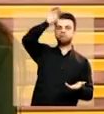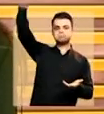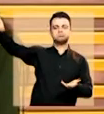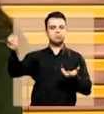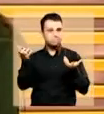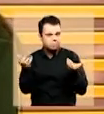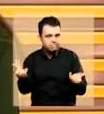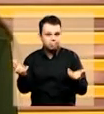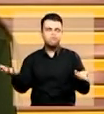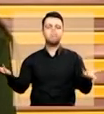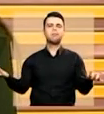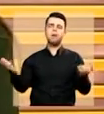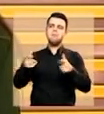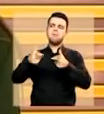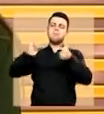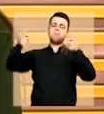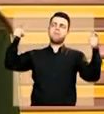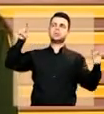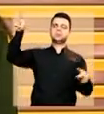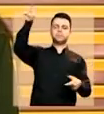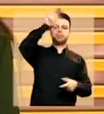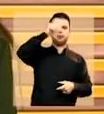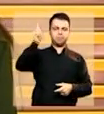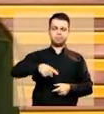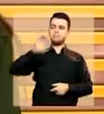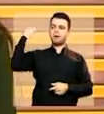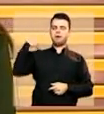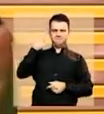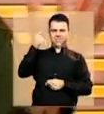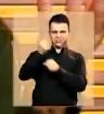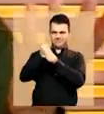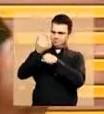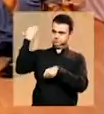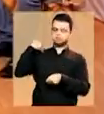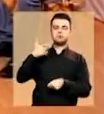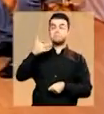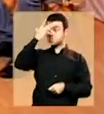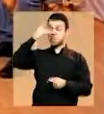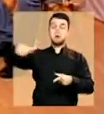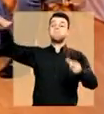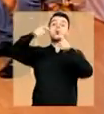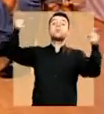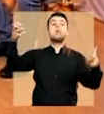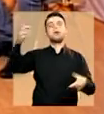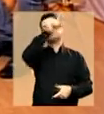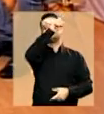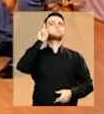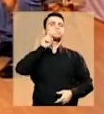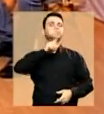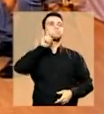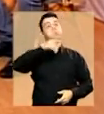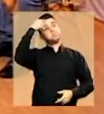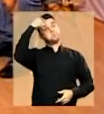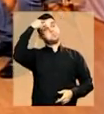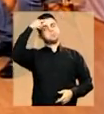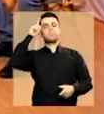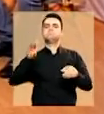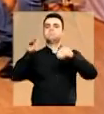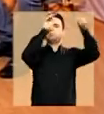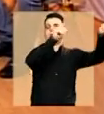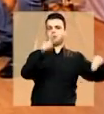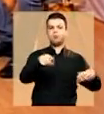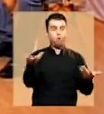esses destinos... Está aumentando, né? Muito. Quando eu comecei há 20 anos atrás, todo mundo queria ir para os Estados Unidos. Hoje, você tem